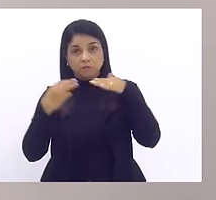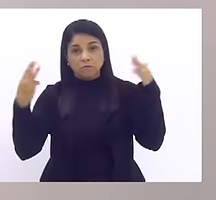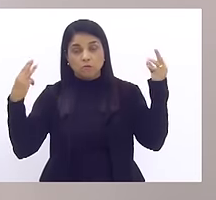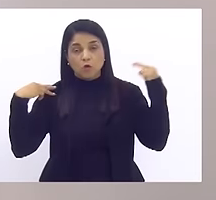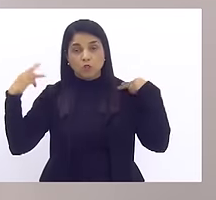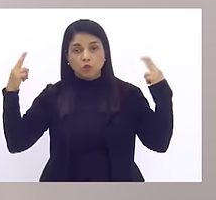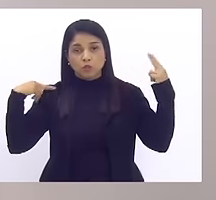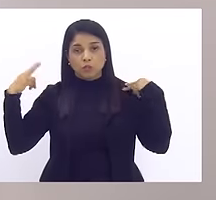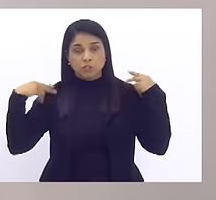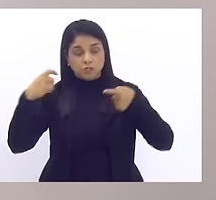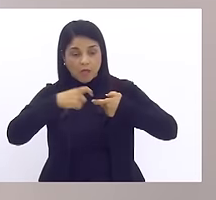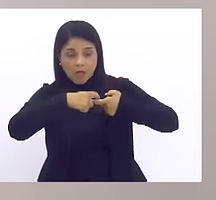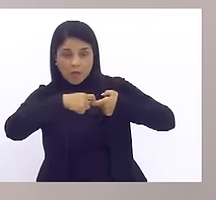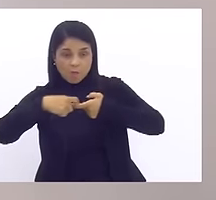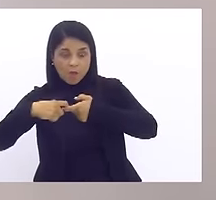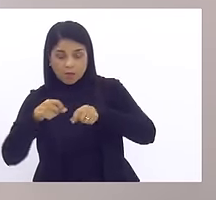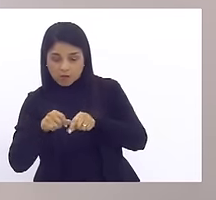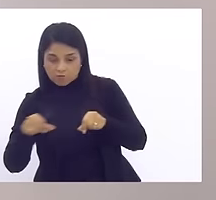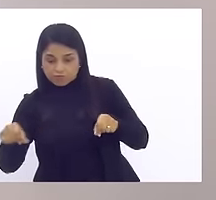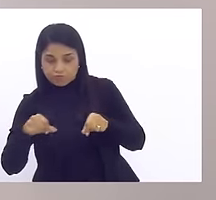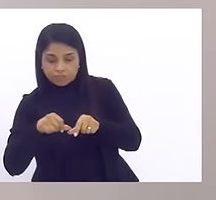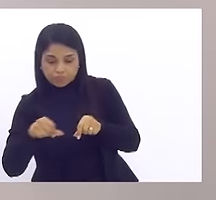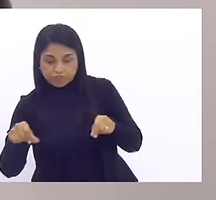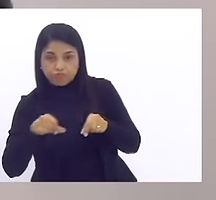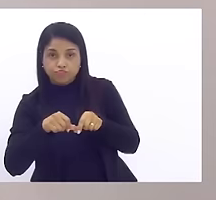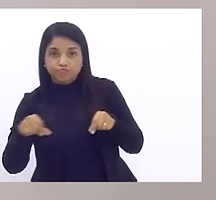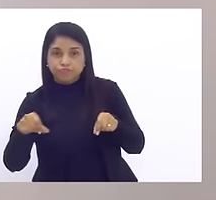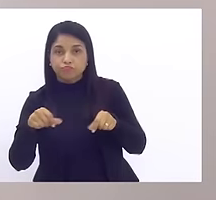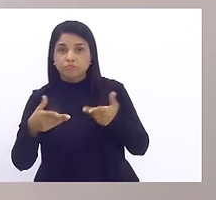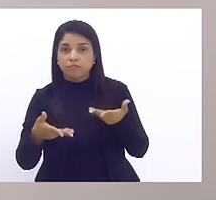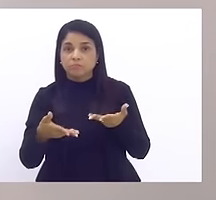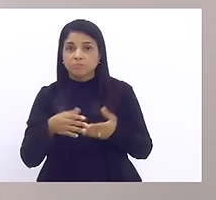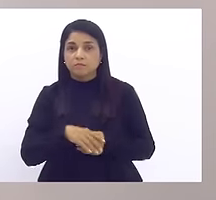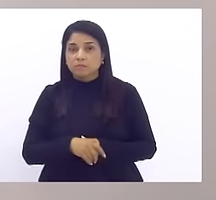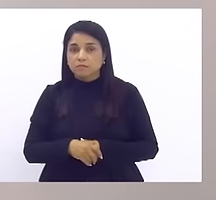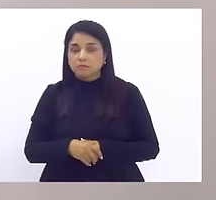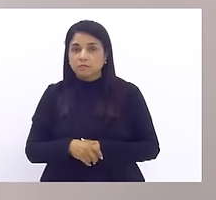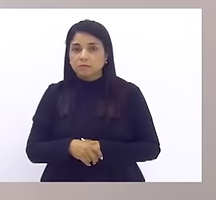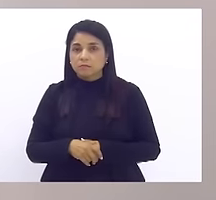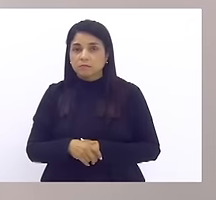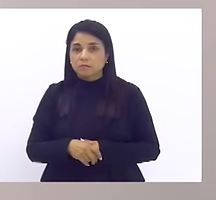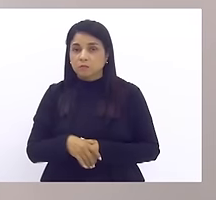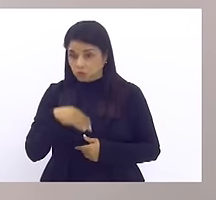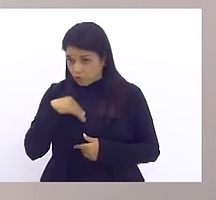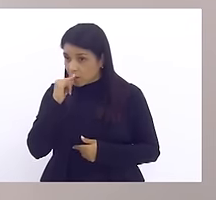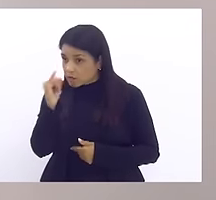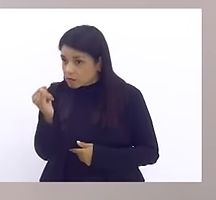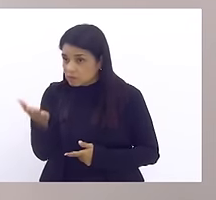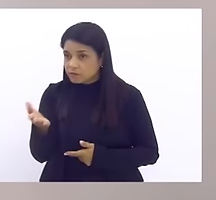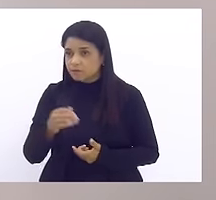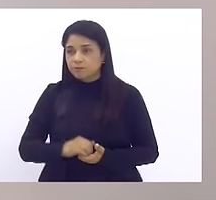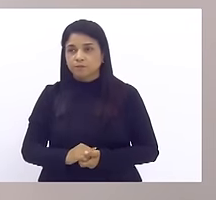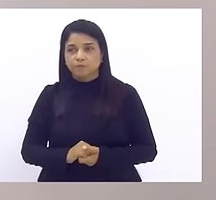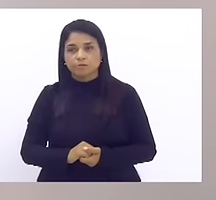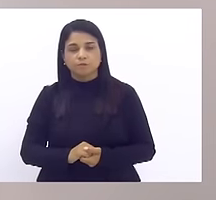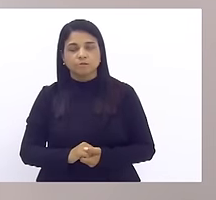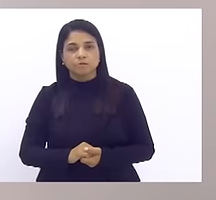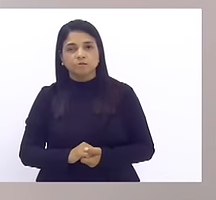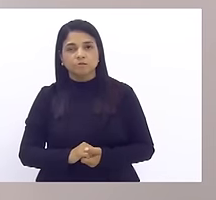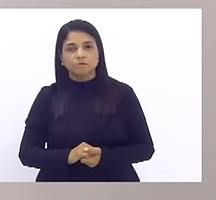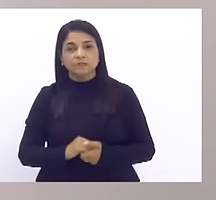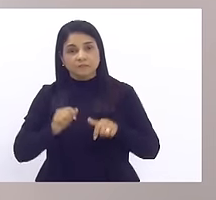dos reboques que lacram o carro das pessoas Esse é um fato que eu estou lhe dizendo Além disso nessa